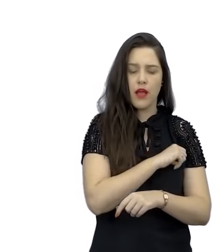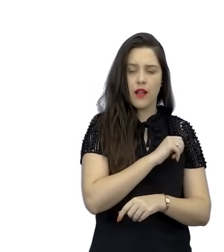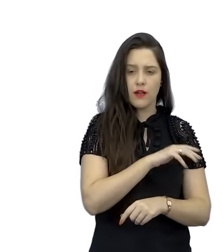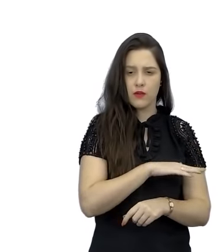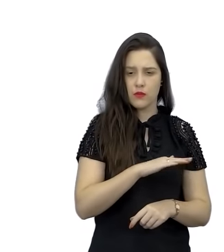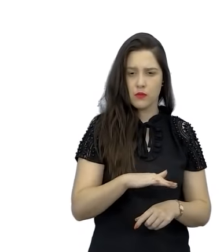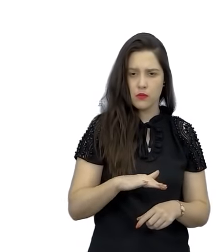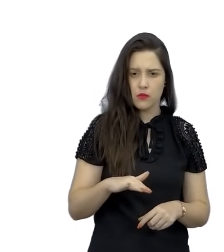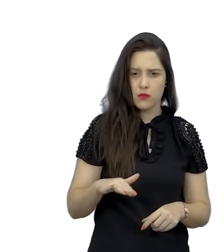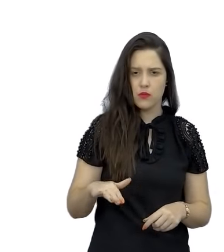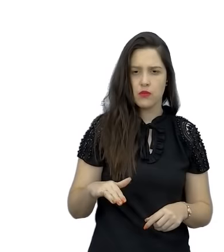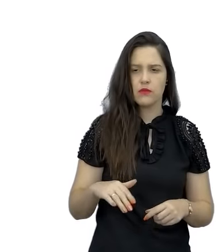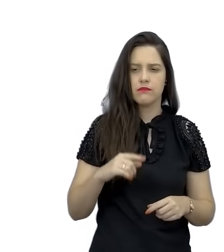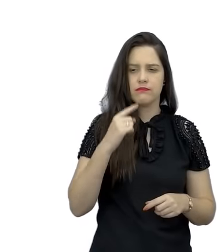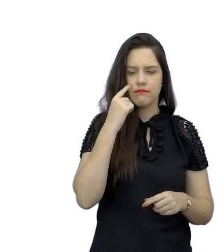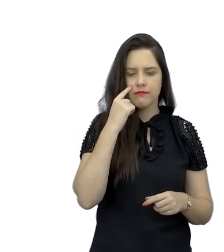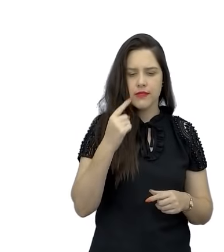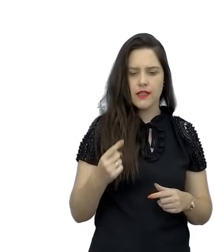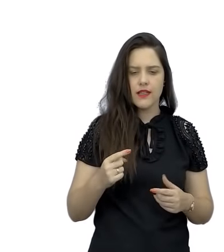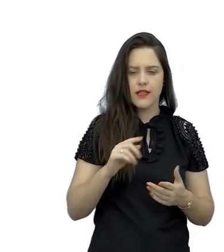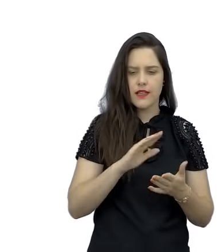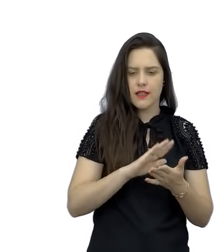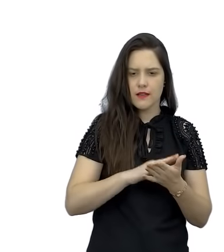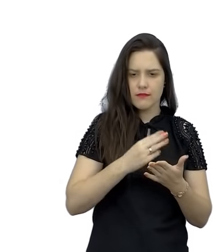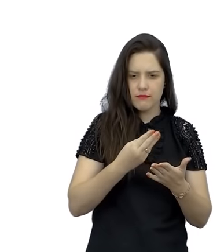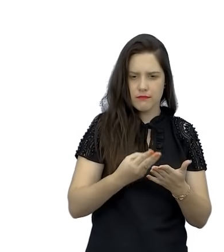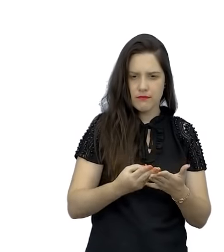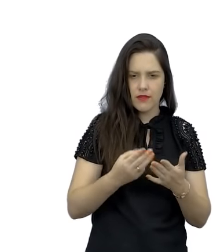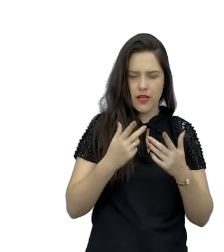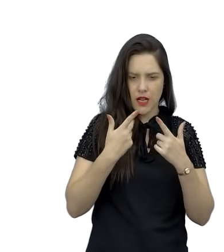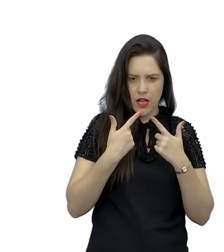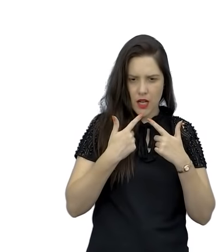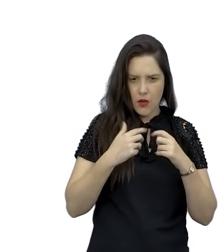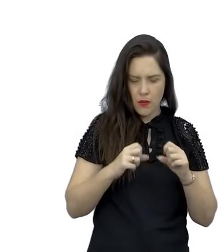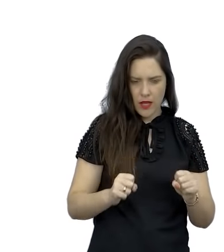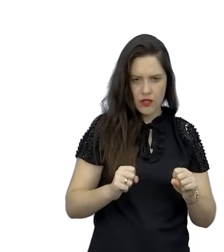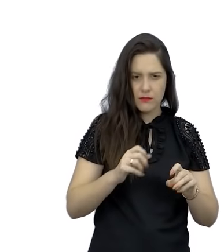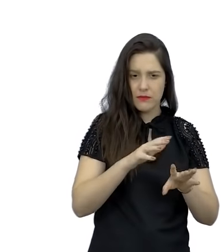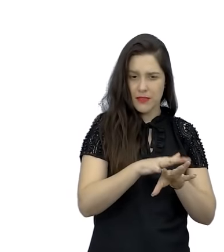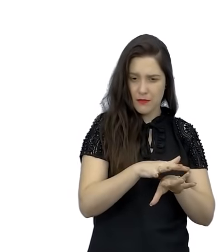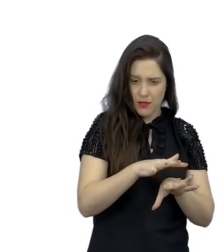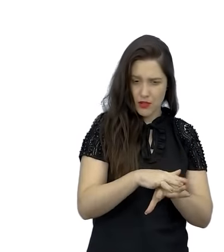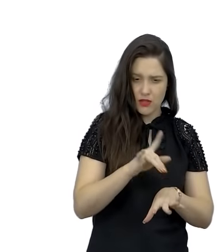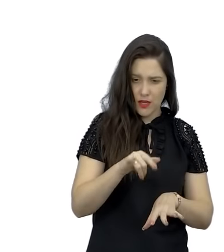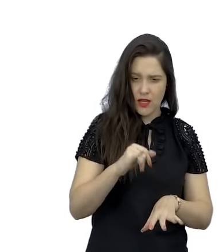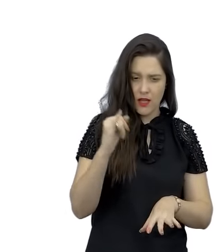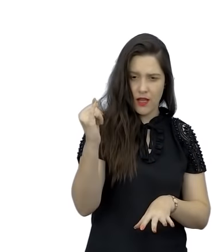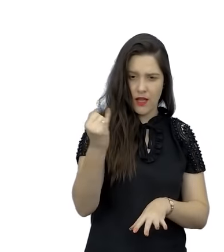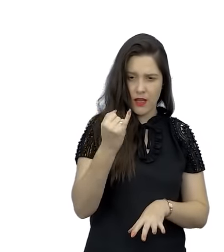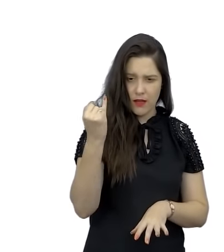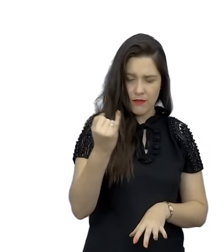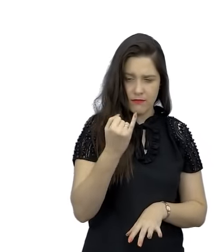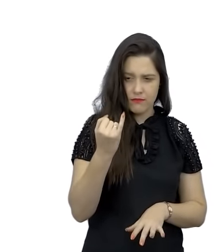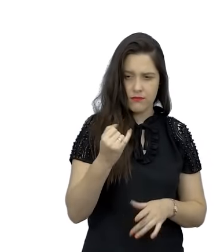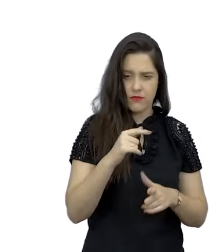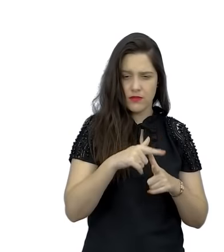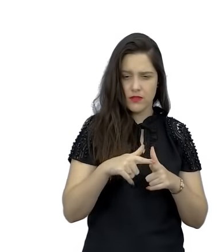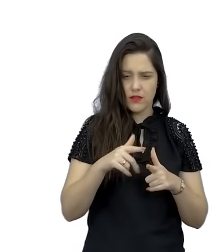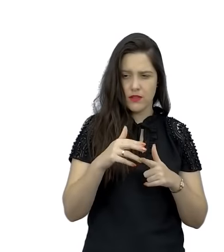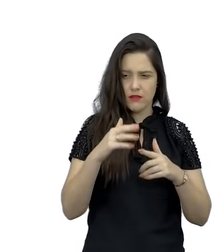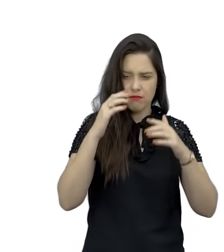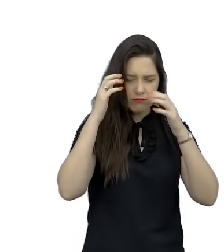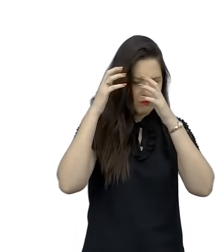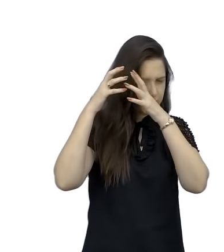consiga traduzir isso na linguagem matemática, né? E a importância desse letramento para o raciocínio,